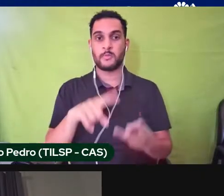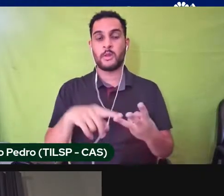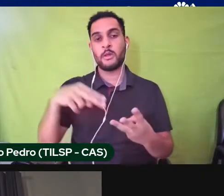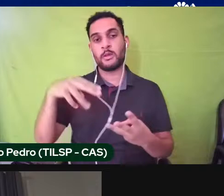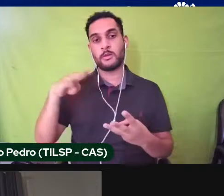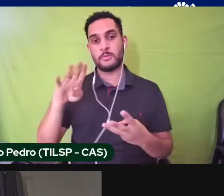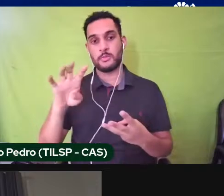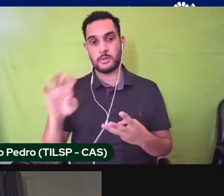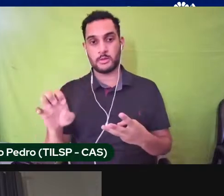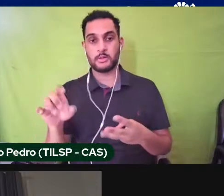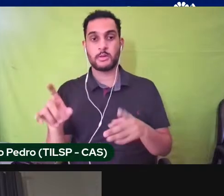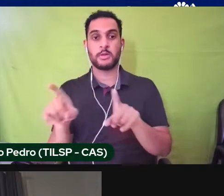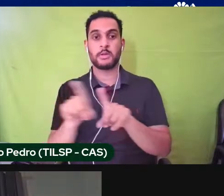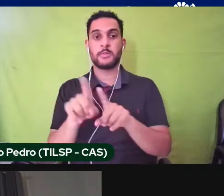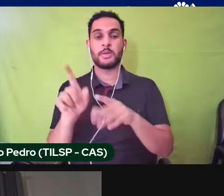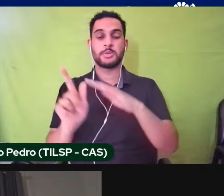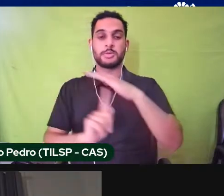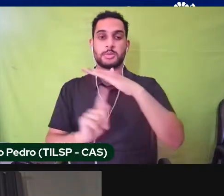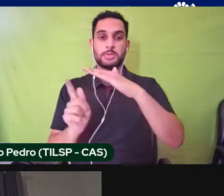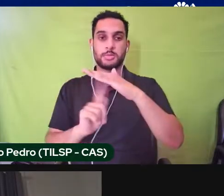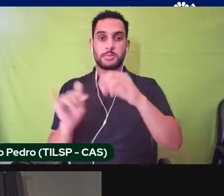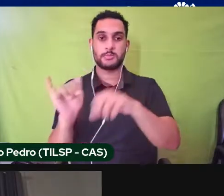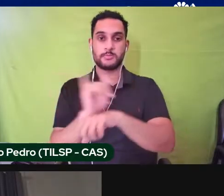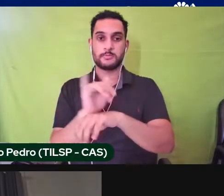Gestão Estratégica Avançada,